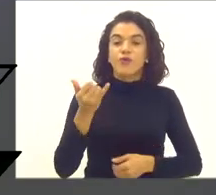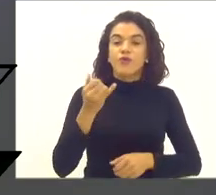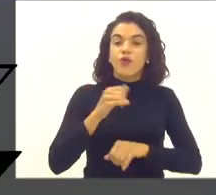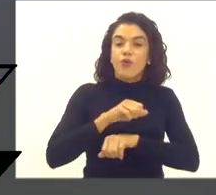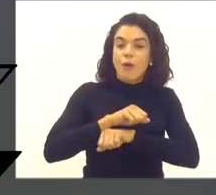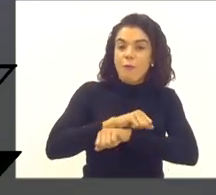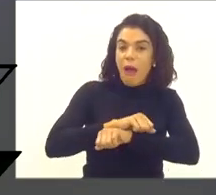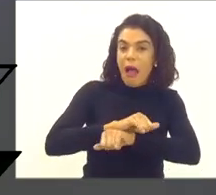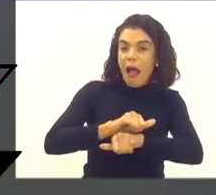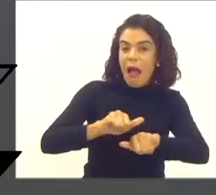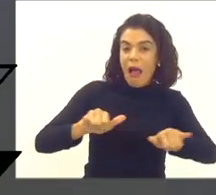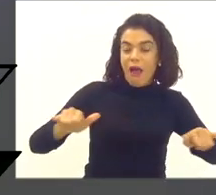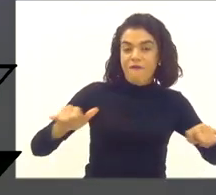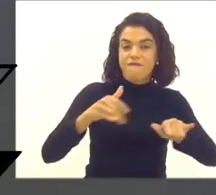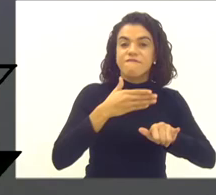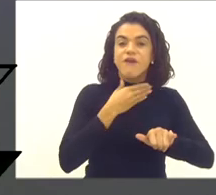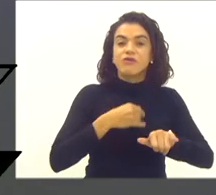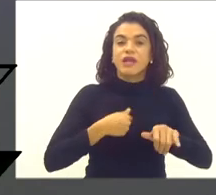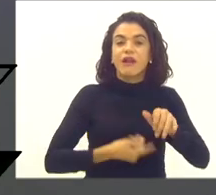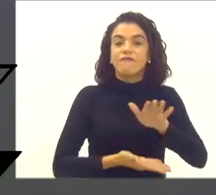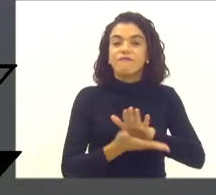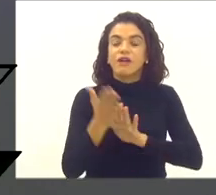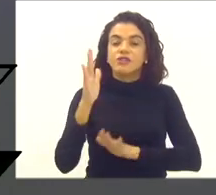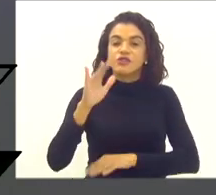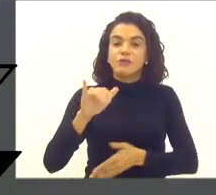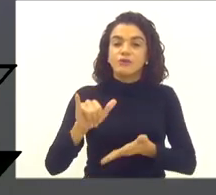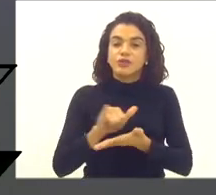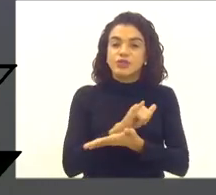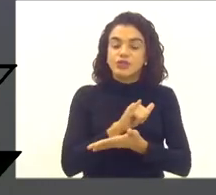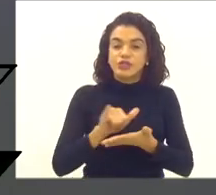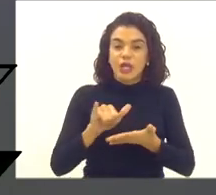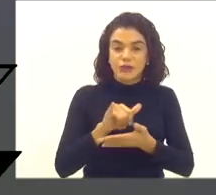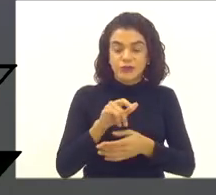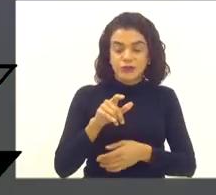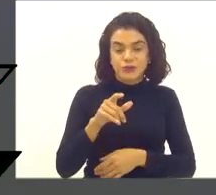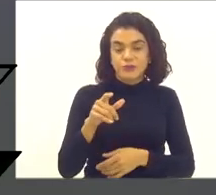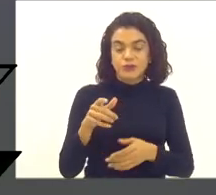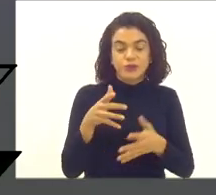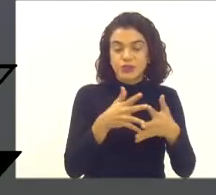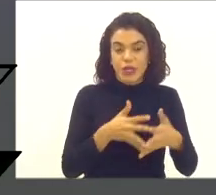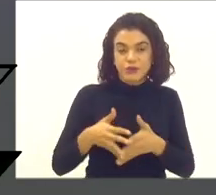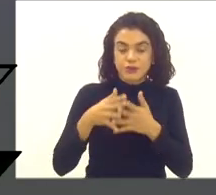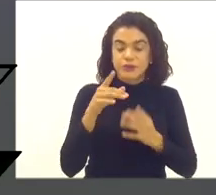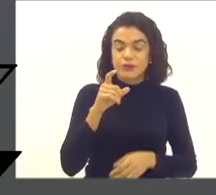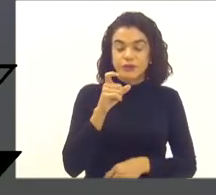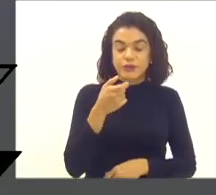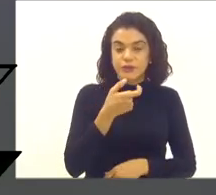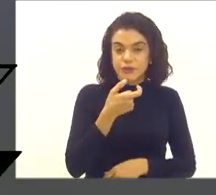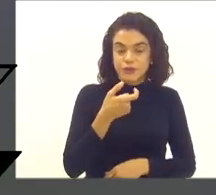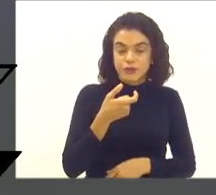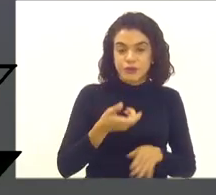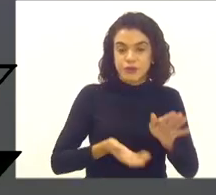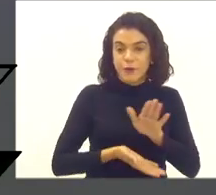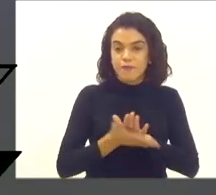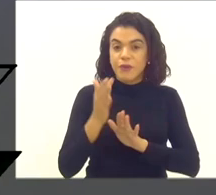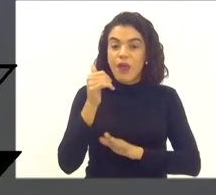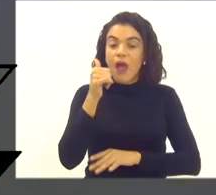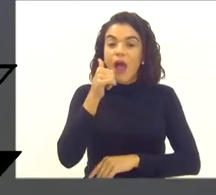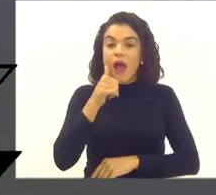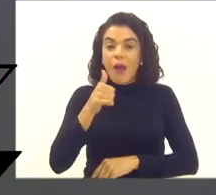falsa de que ela tinha ido aos Estados Unidos comprar o enxoval da filha dela E aí uma mulher